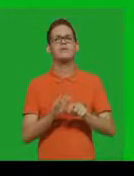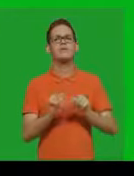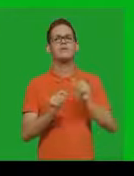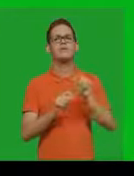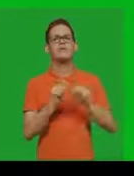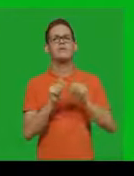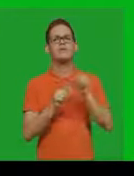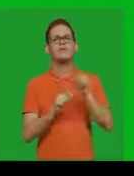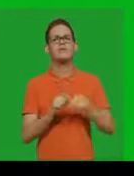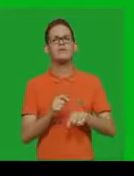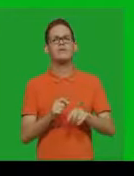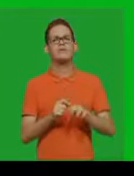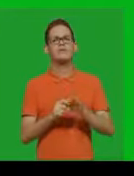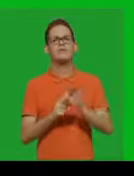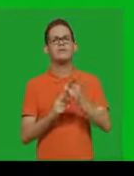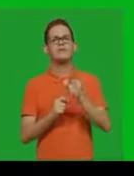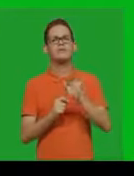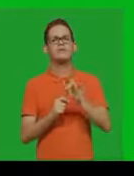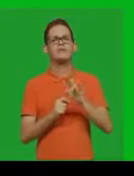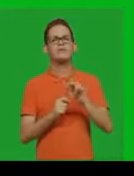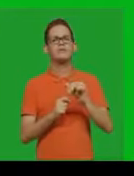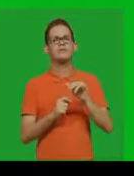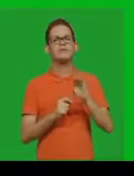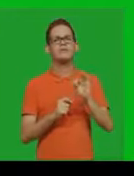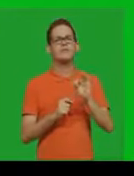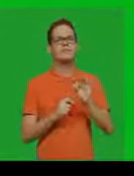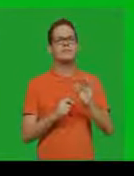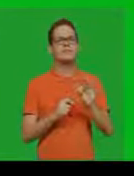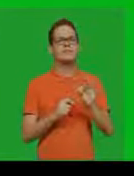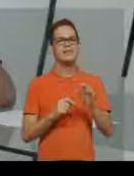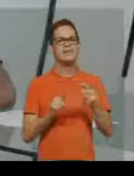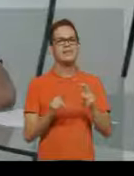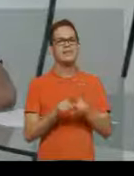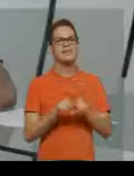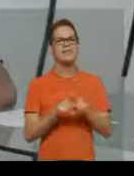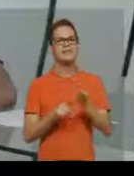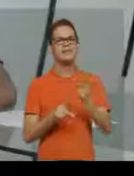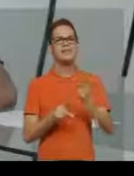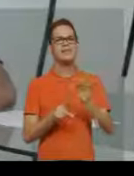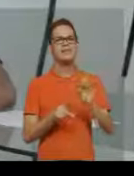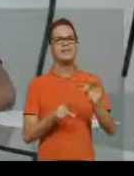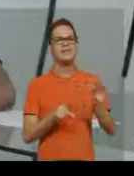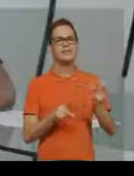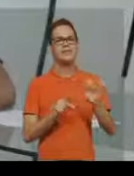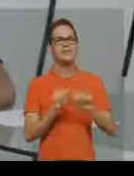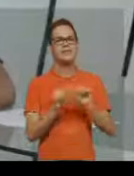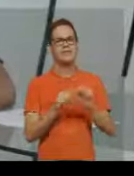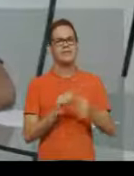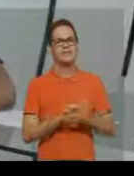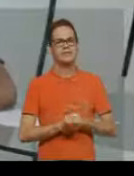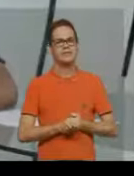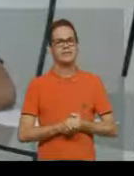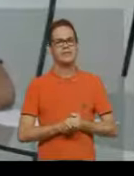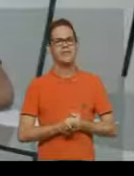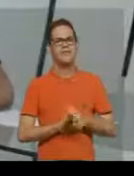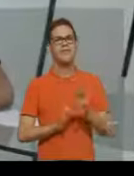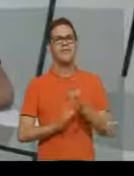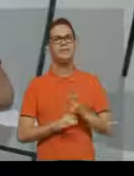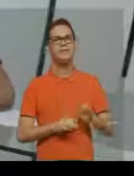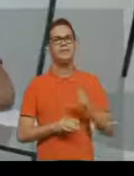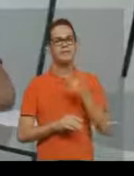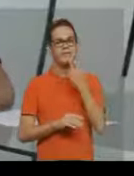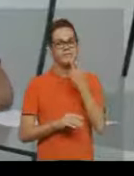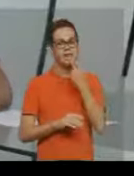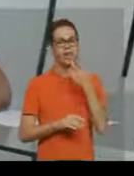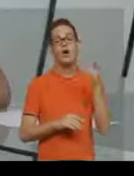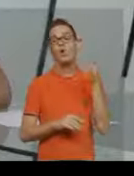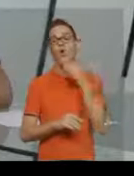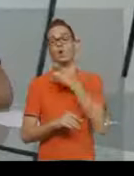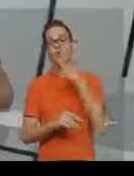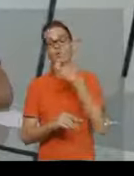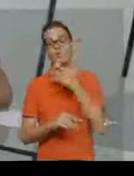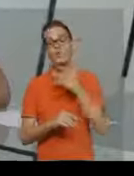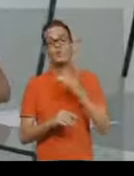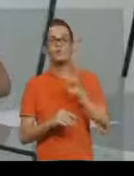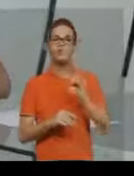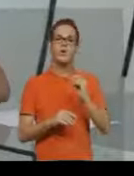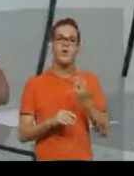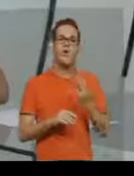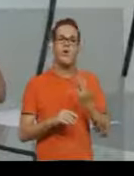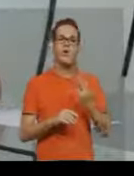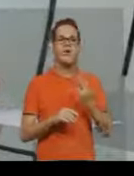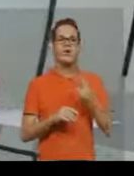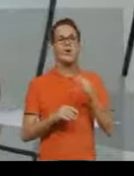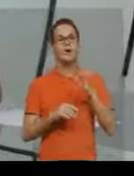é trick or treat? O professor Fernando até falou, né, agora, eles usam para falar gostosuras ou